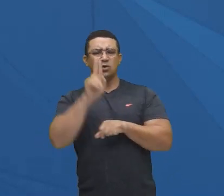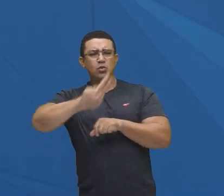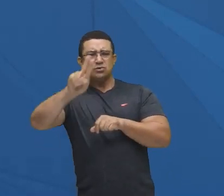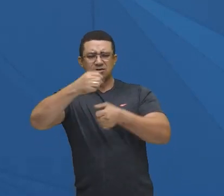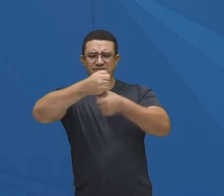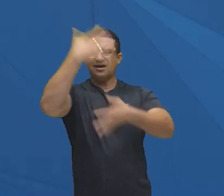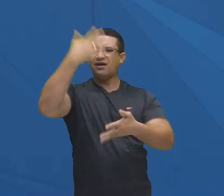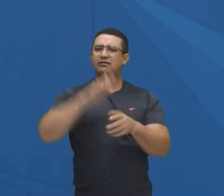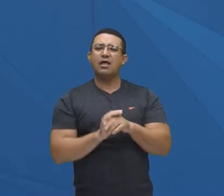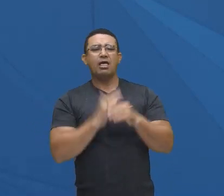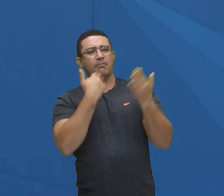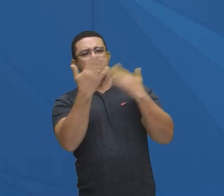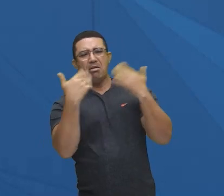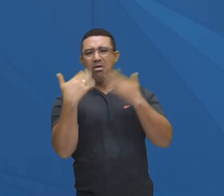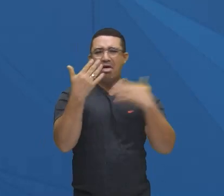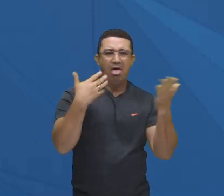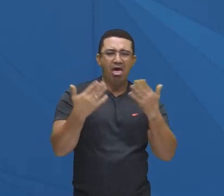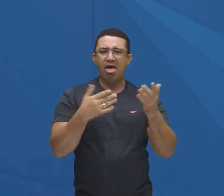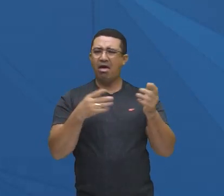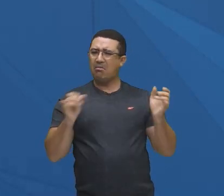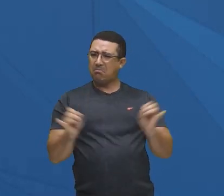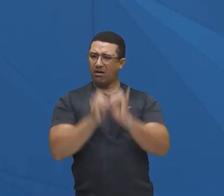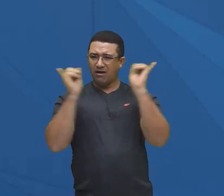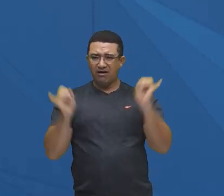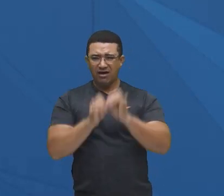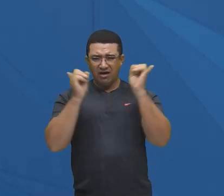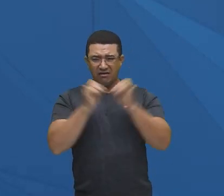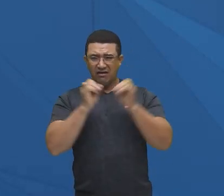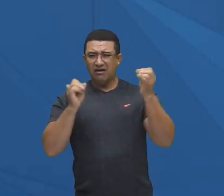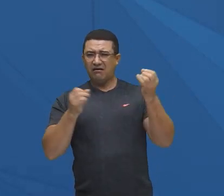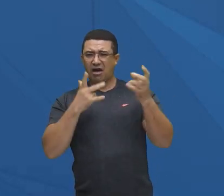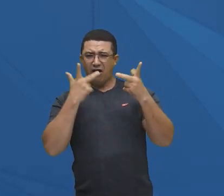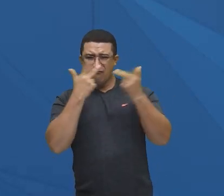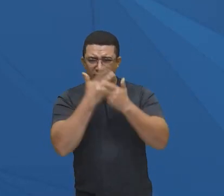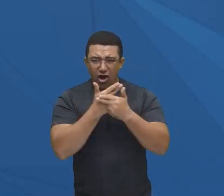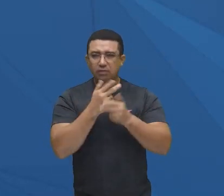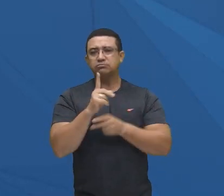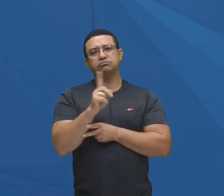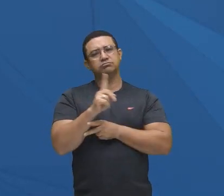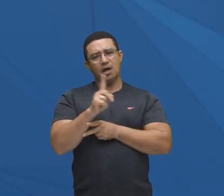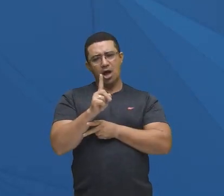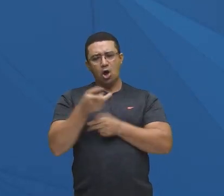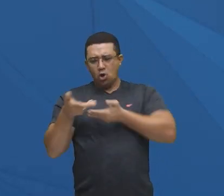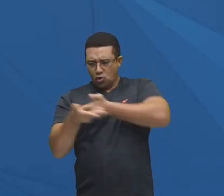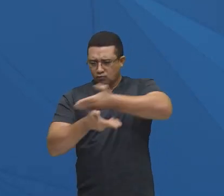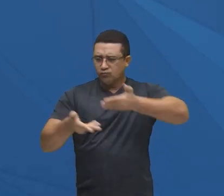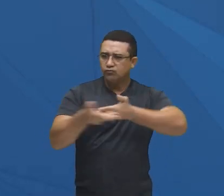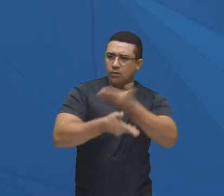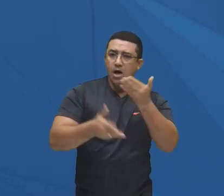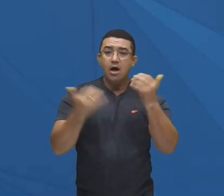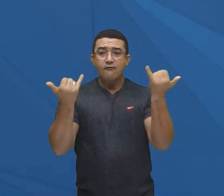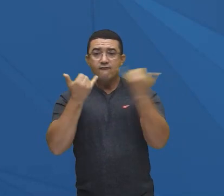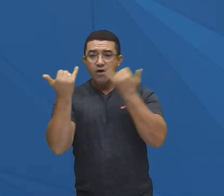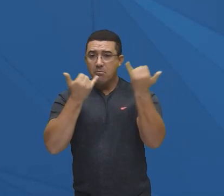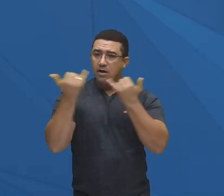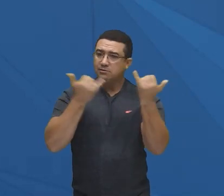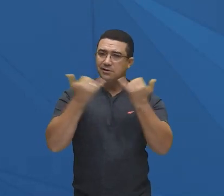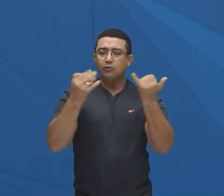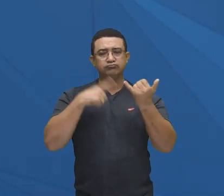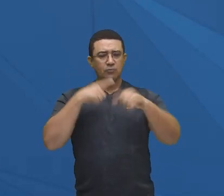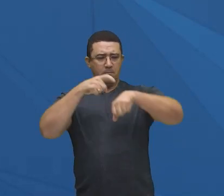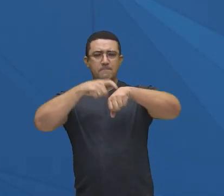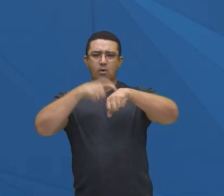para ficar fazendo conversas paralelas, tá? Vamos utilizar para trocar informações, participar dos momentos de